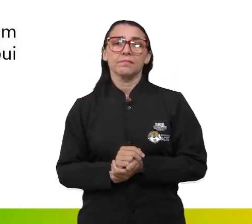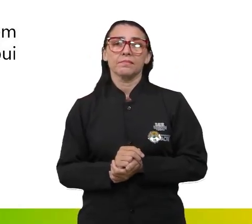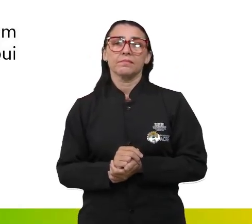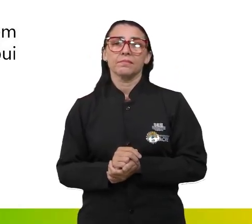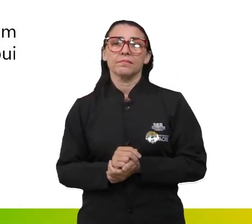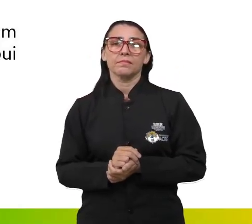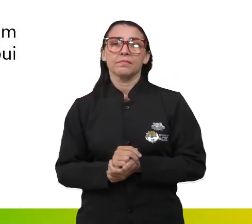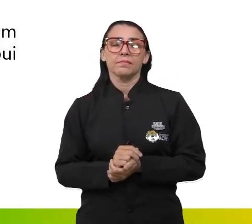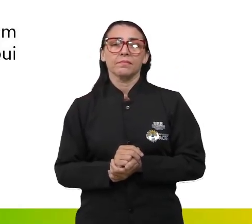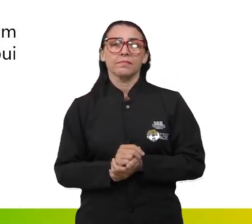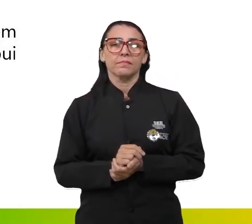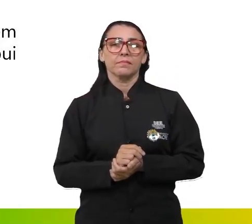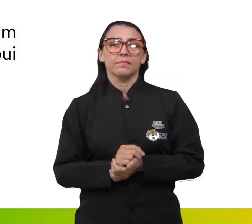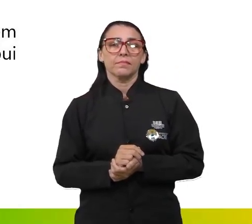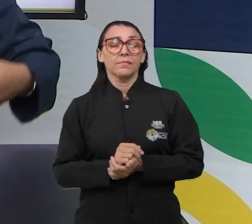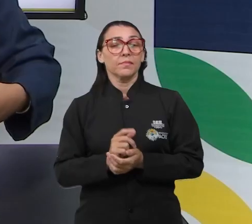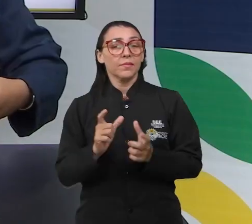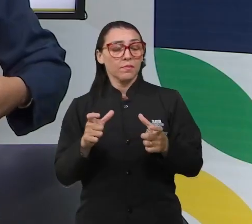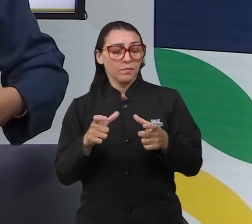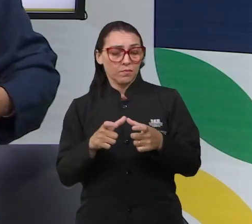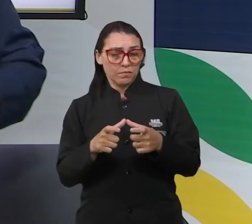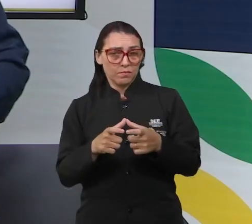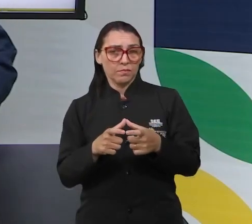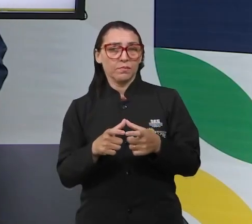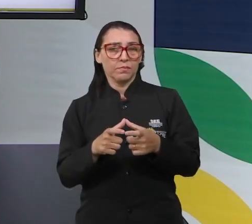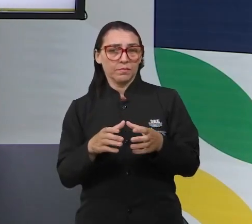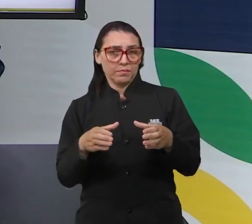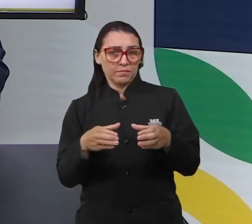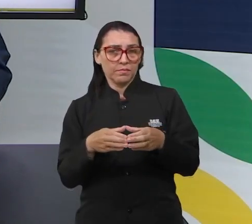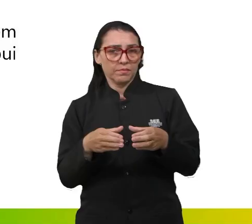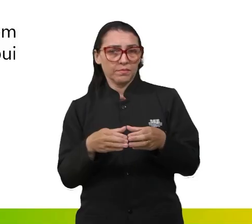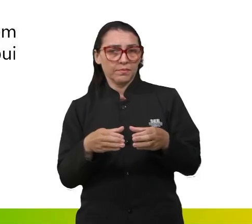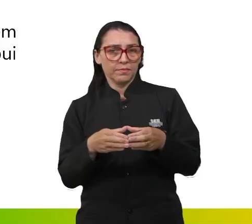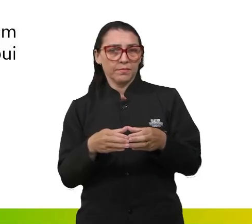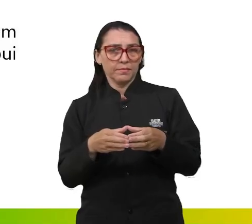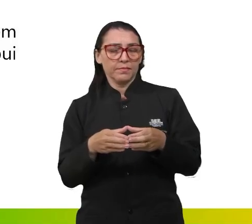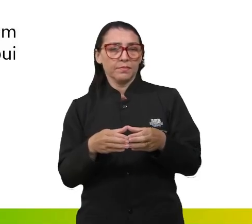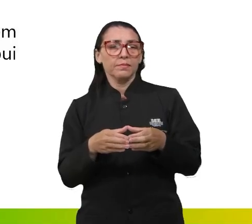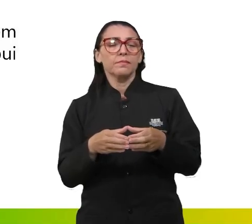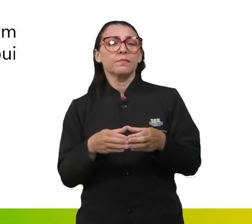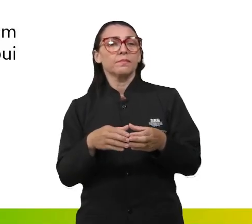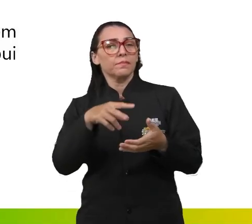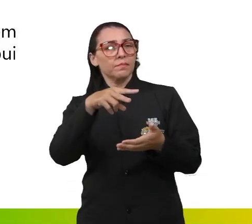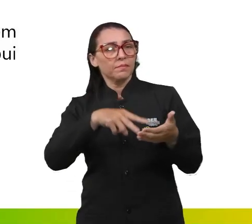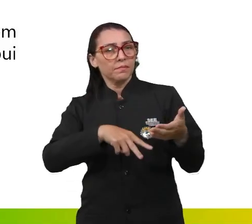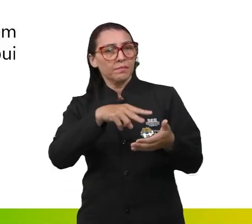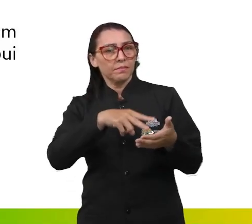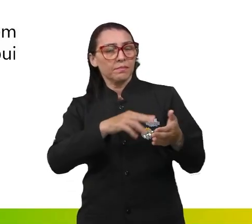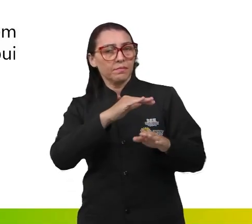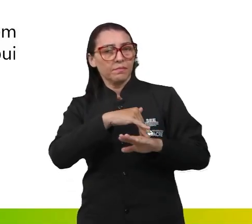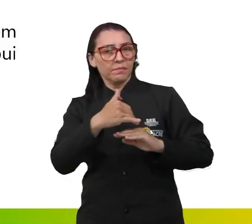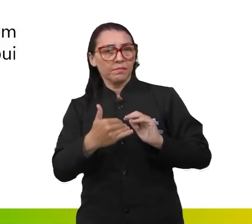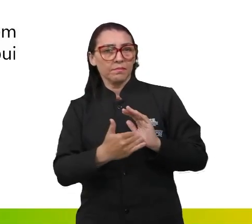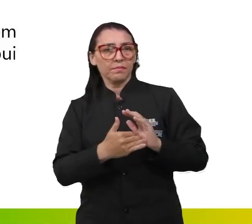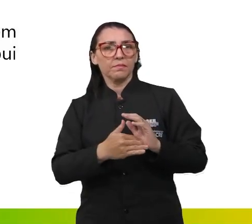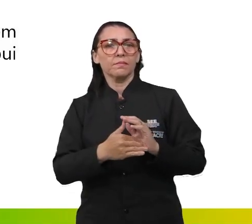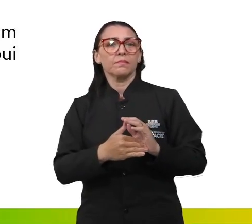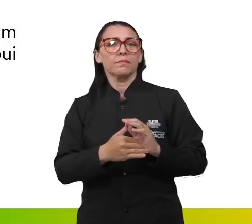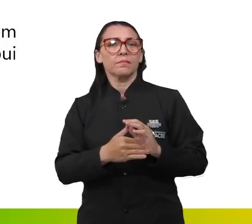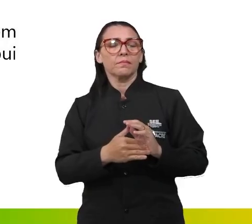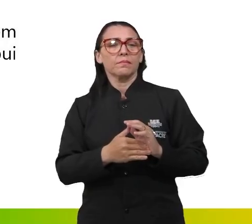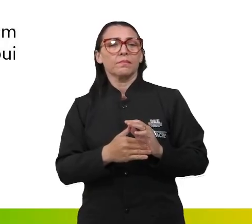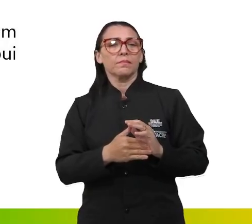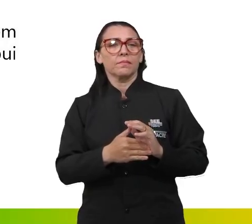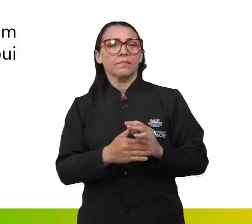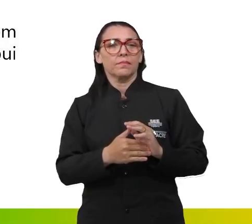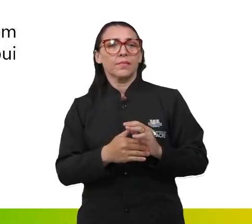fica concentrada ali na mão de um pequeno grupo, tá? Então, aqui a gente vai ler toda a alternativa. A renda é sempre